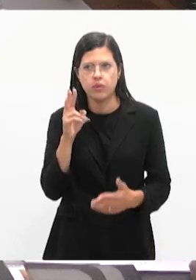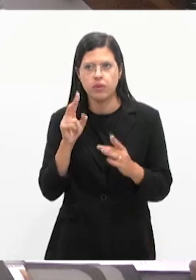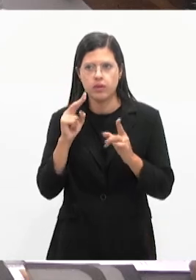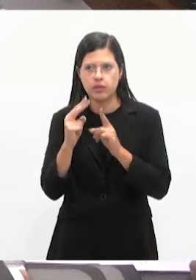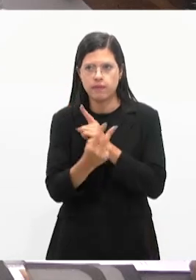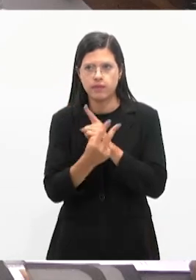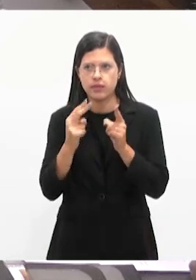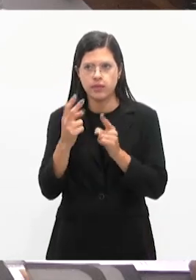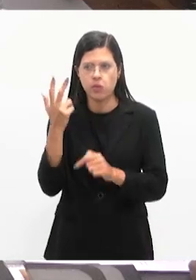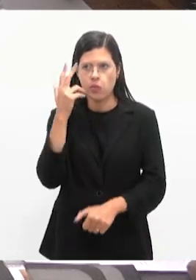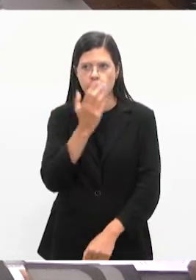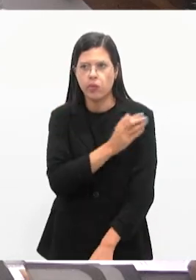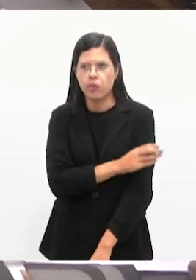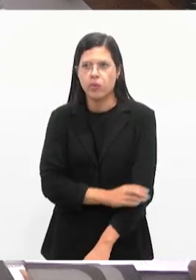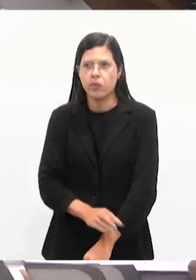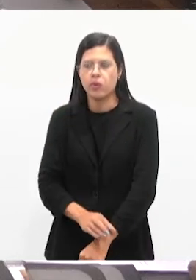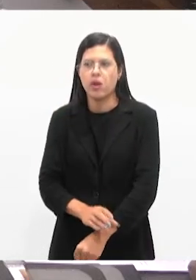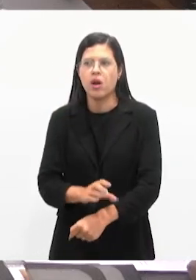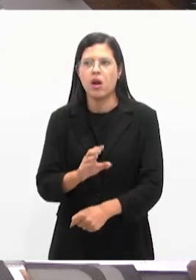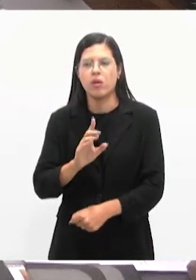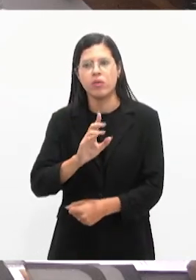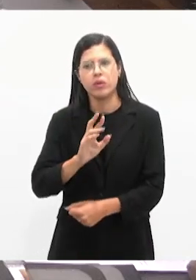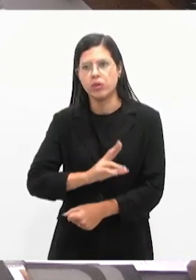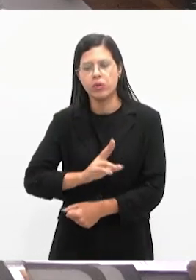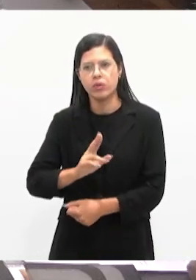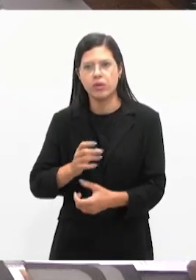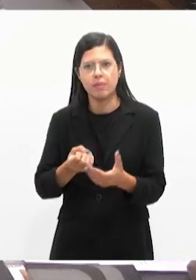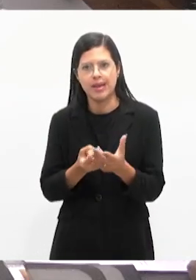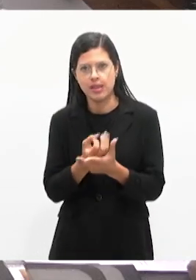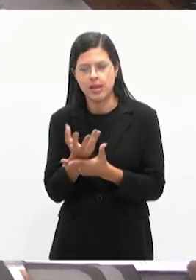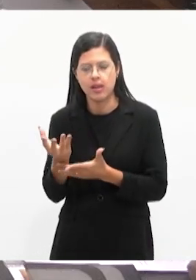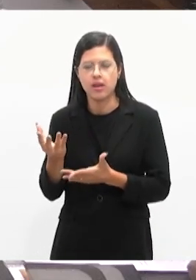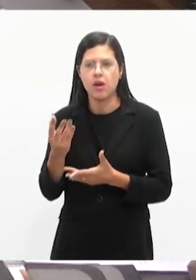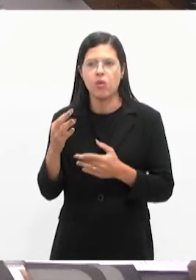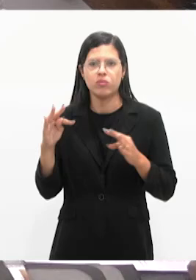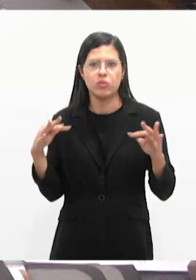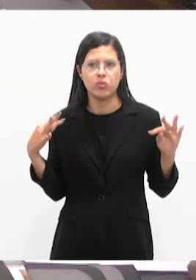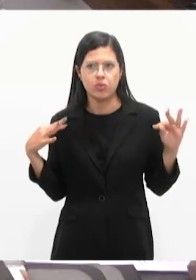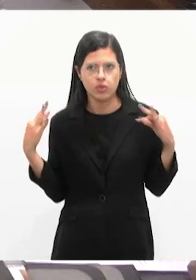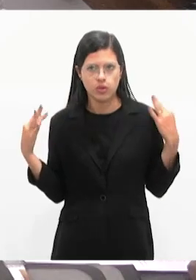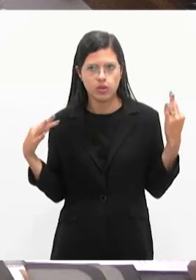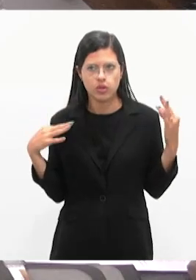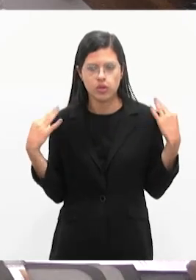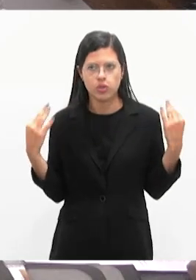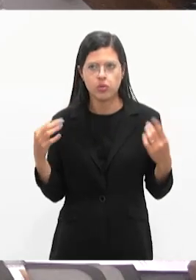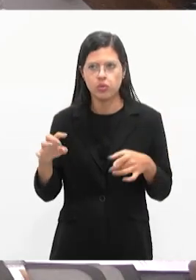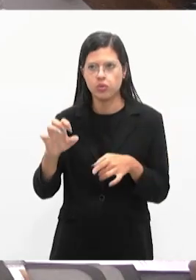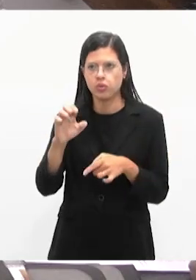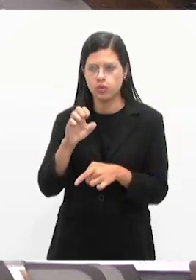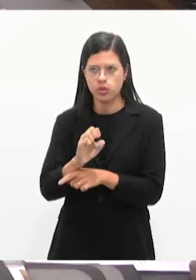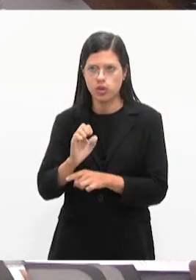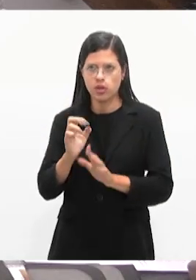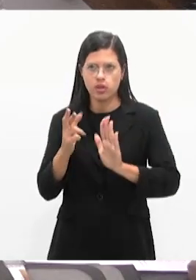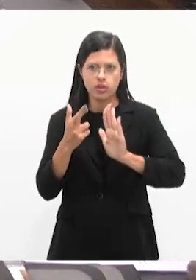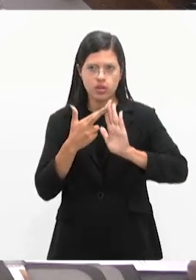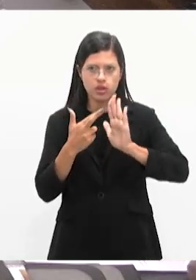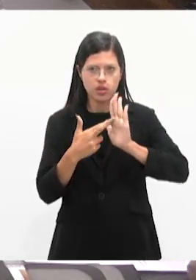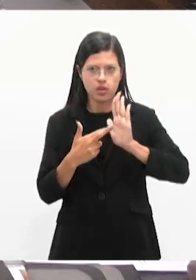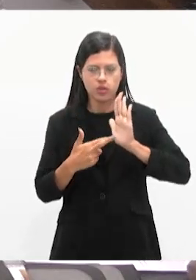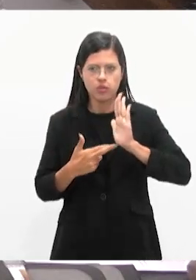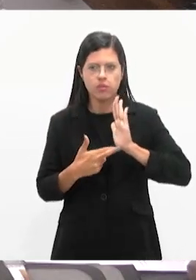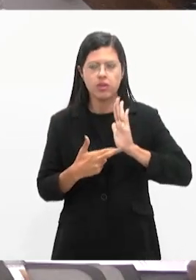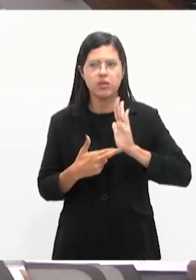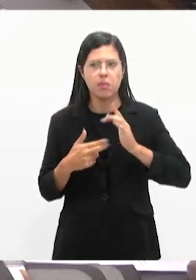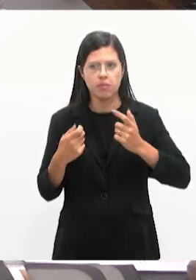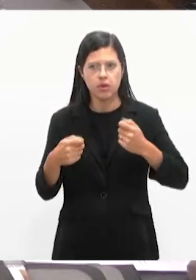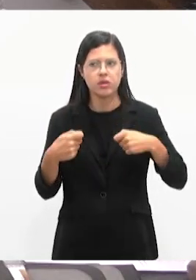cultural, imaterial, né, turístico do Estado, mas essa regulamentação se faz